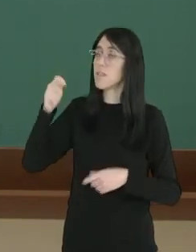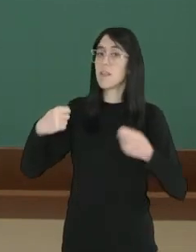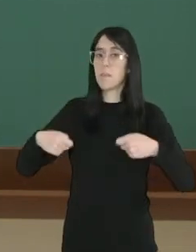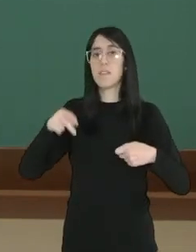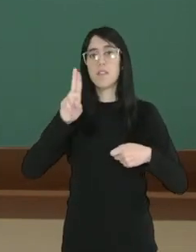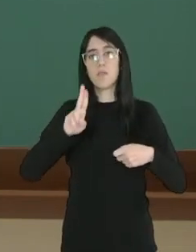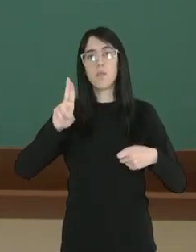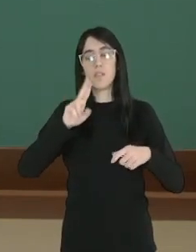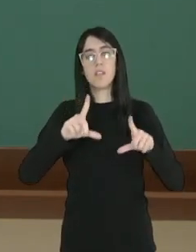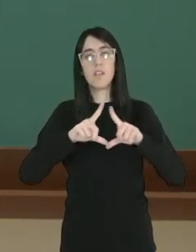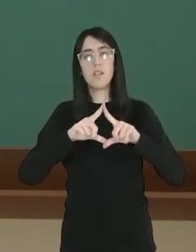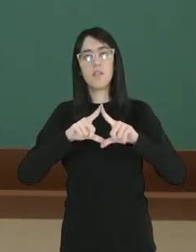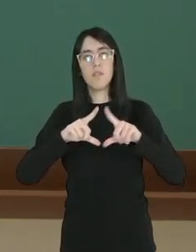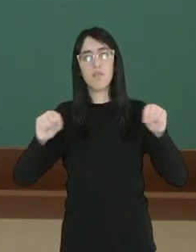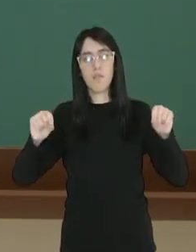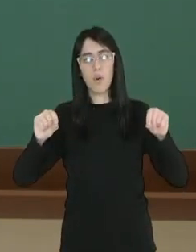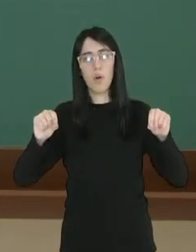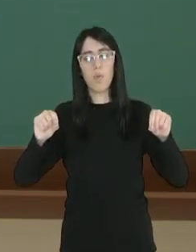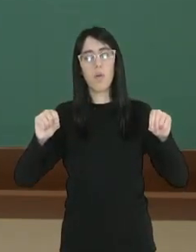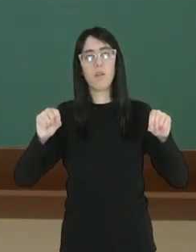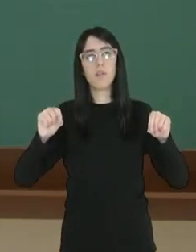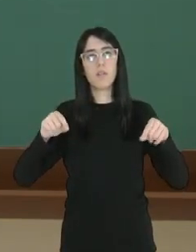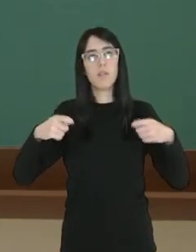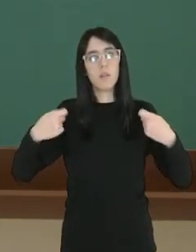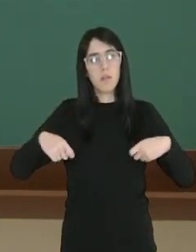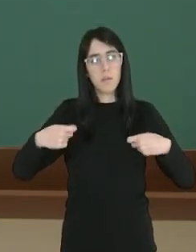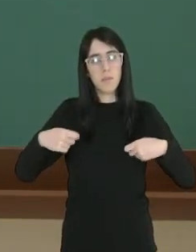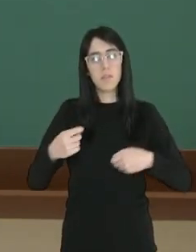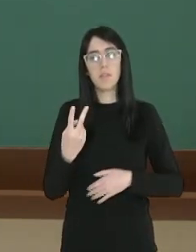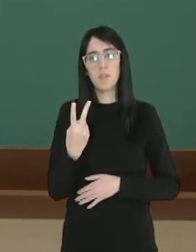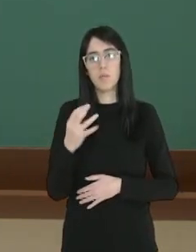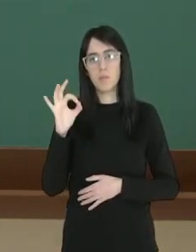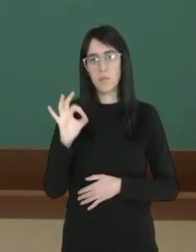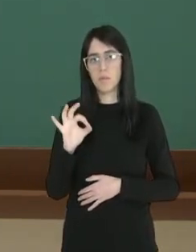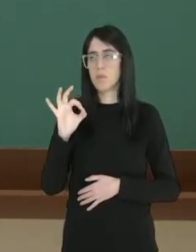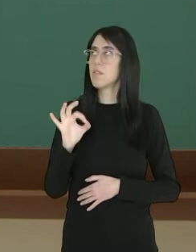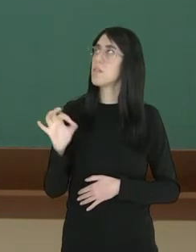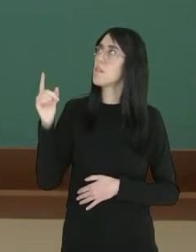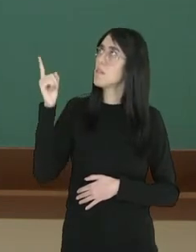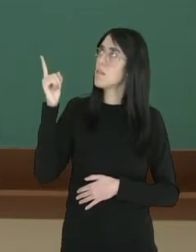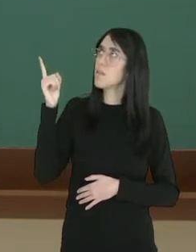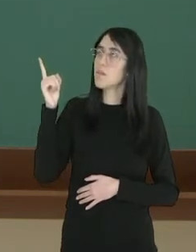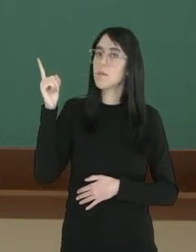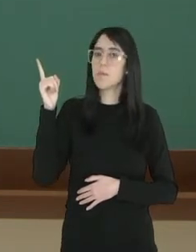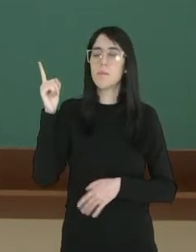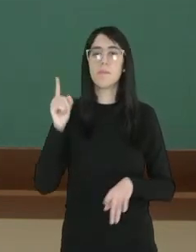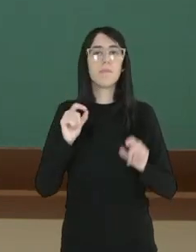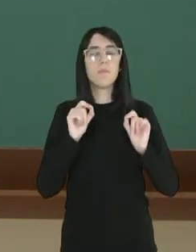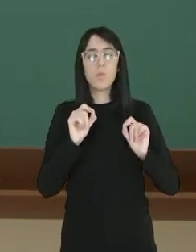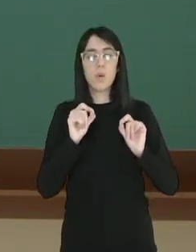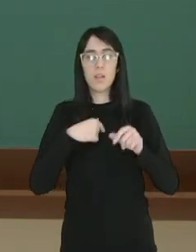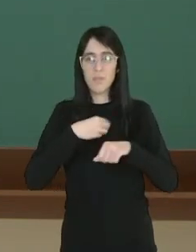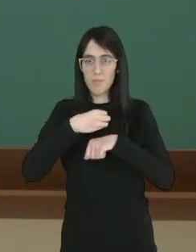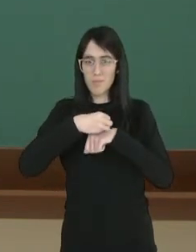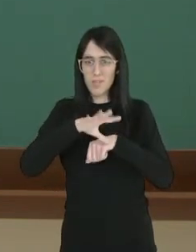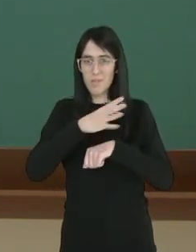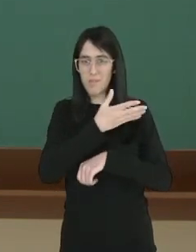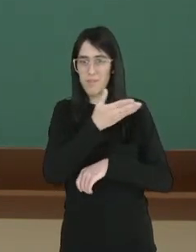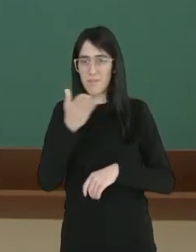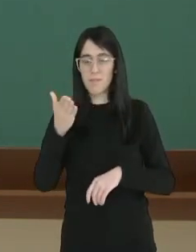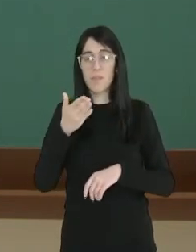fórmula e vou ter que trabalhar esse 2%. A dica que eu dei para vocês foi a seguinte: transformar